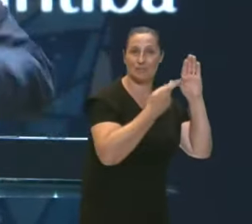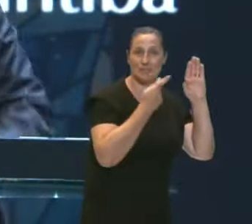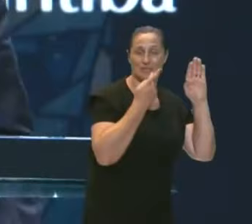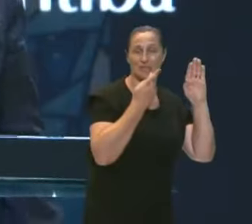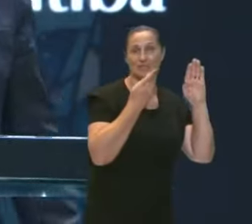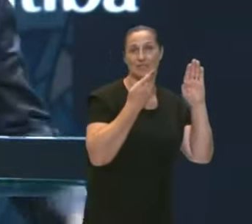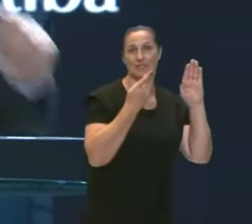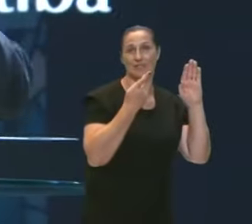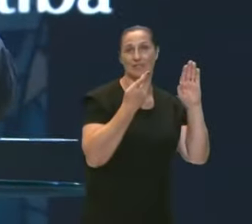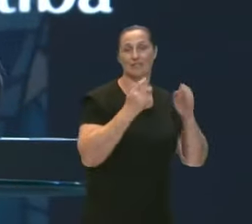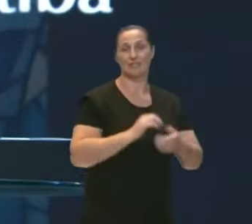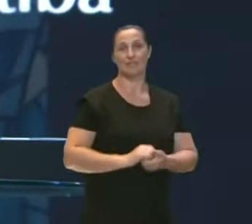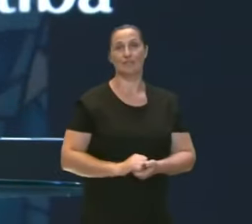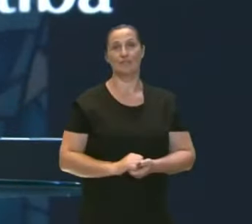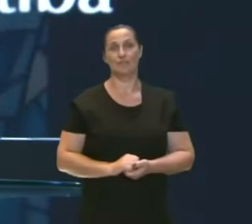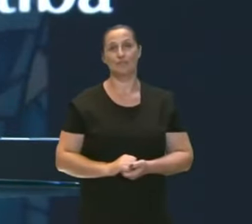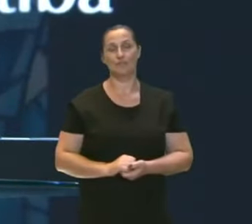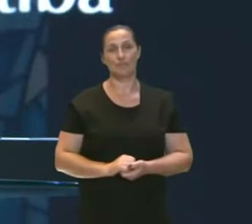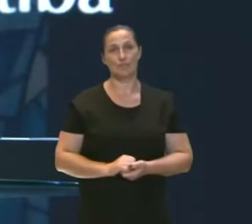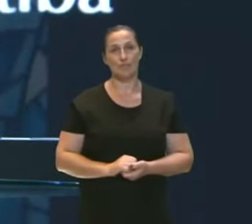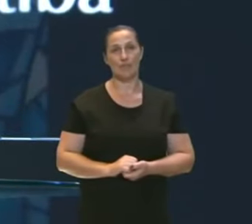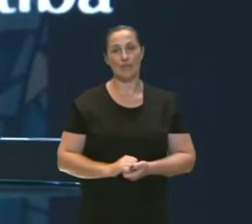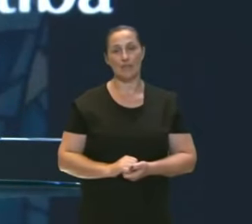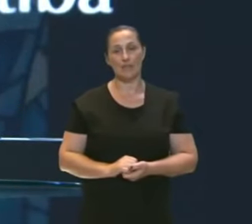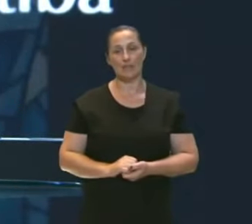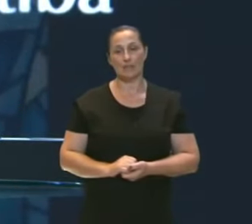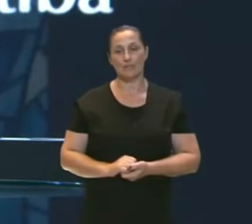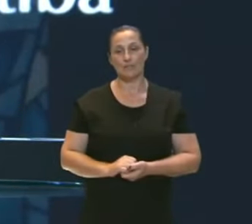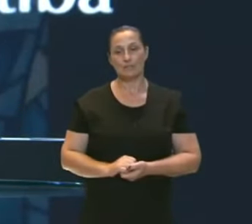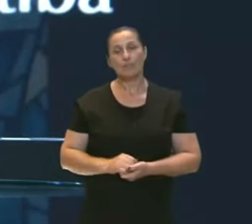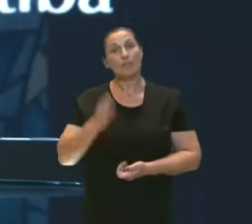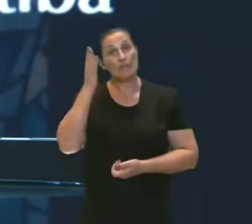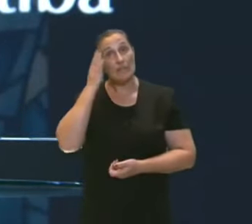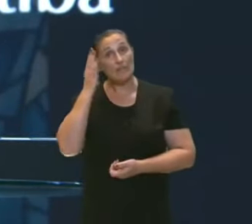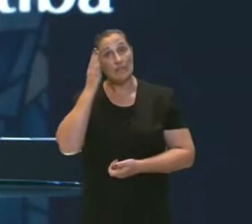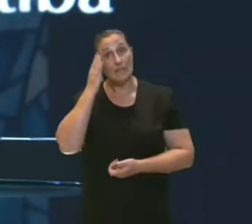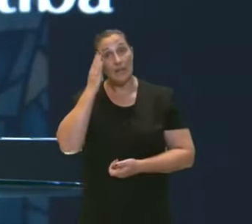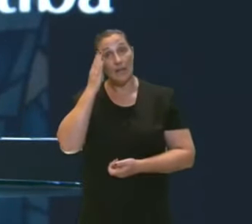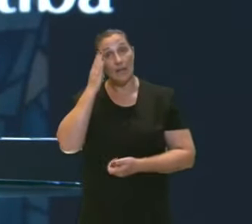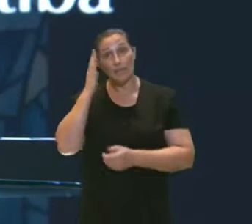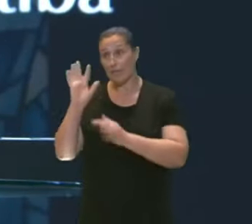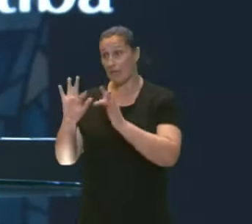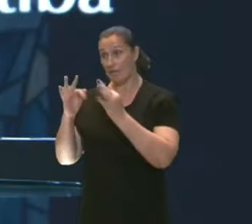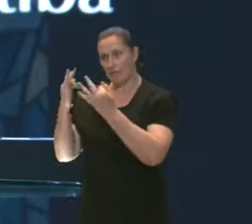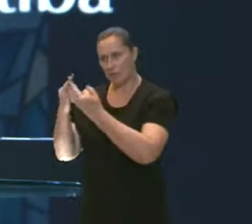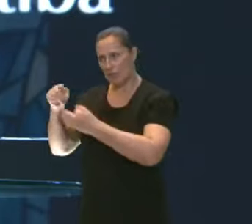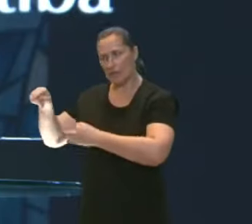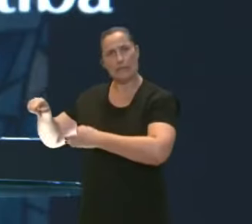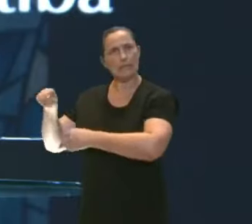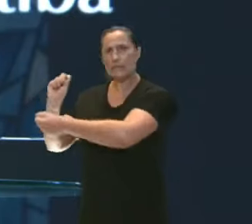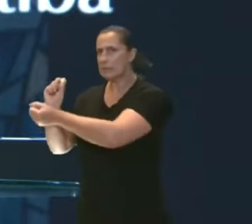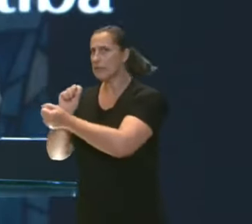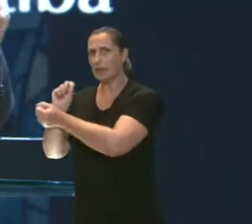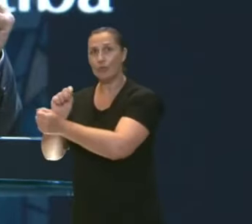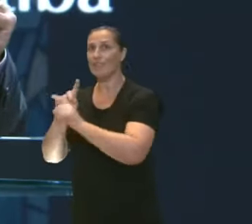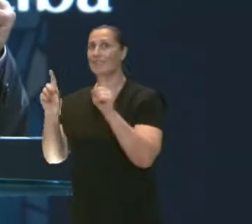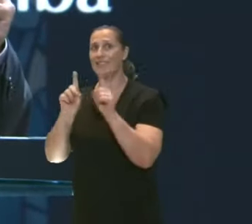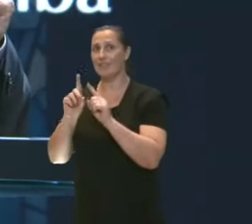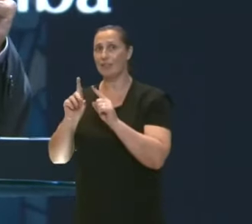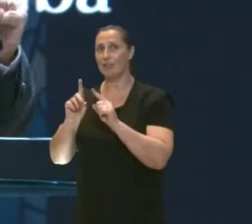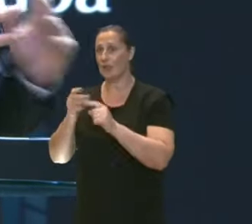E note que neste momento, esses familiares não eram escravos no Egito, eles eram